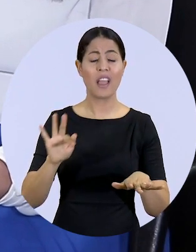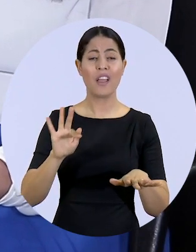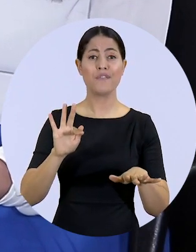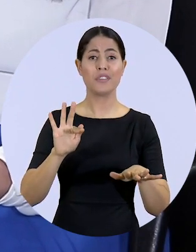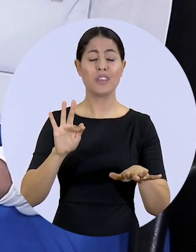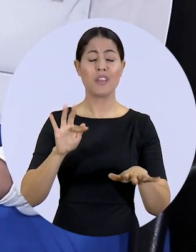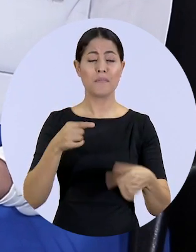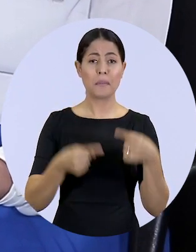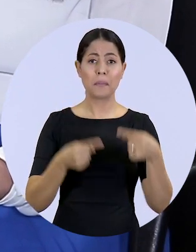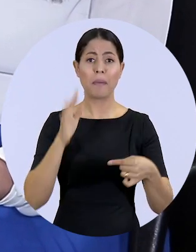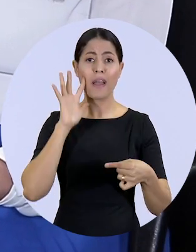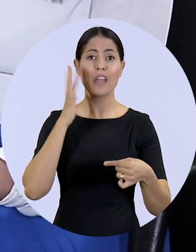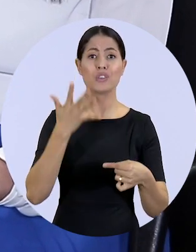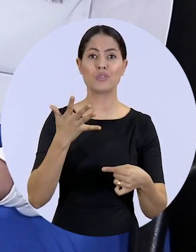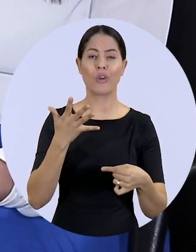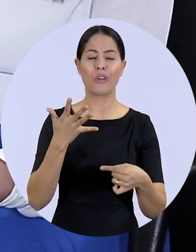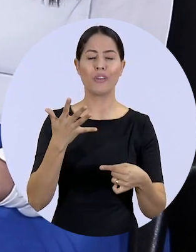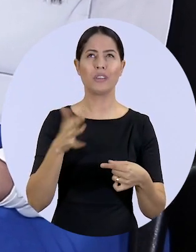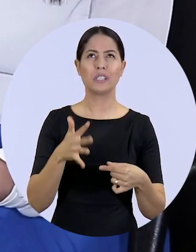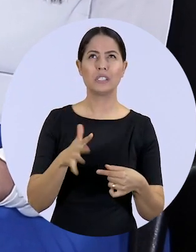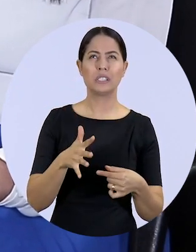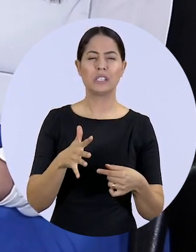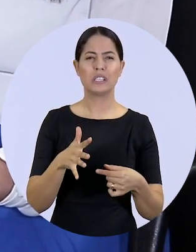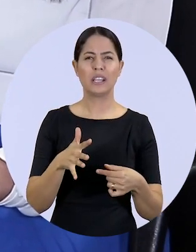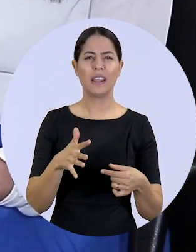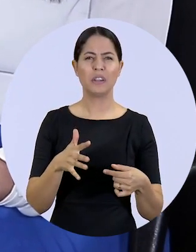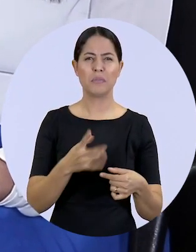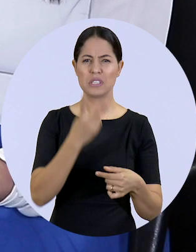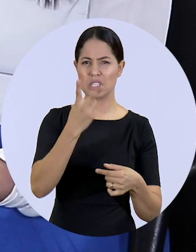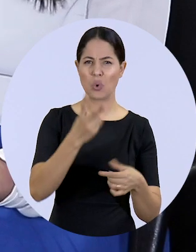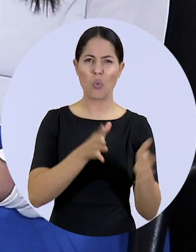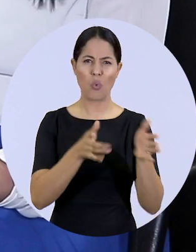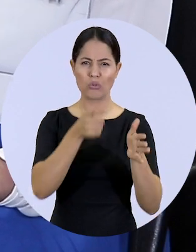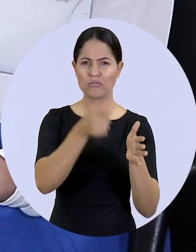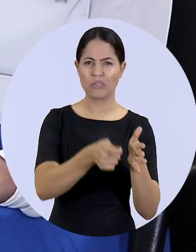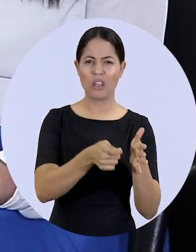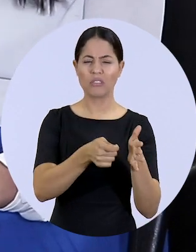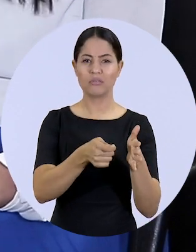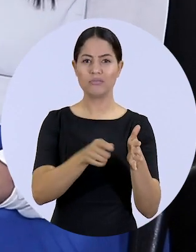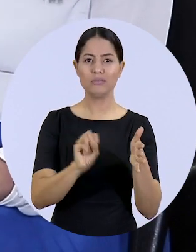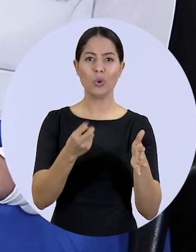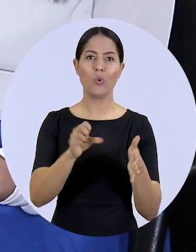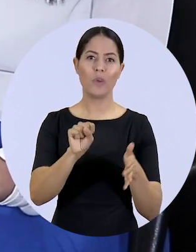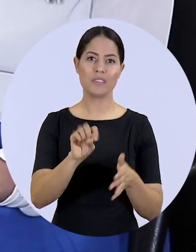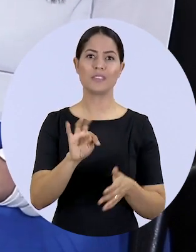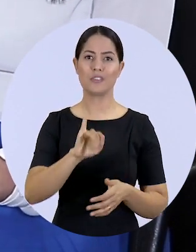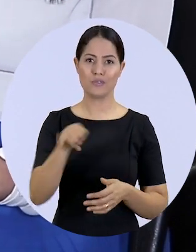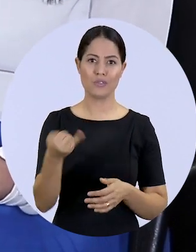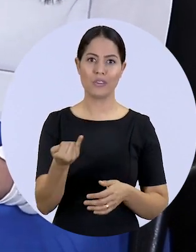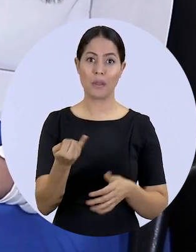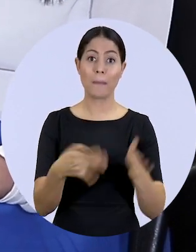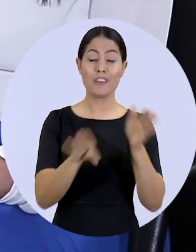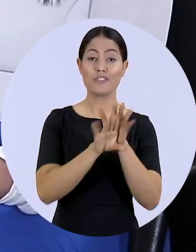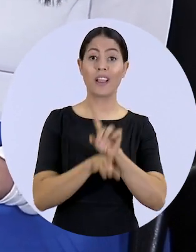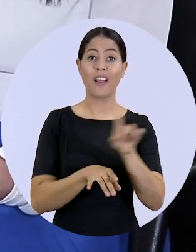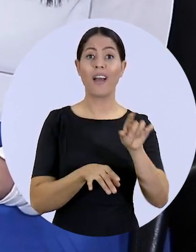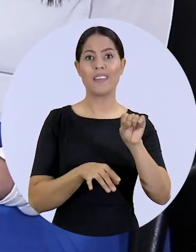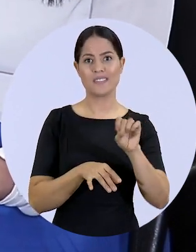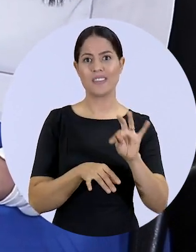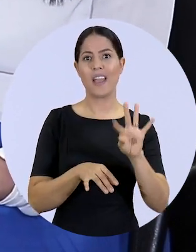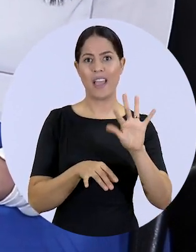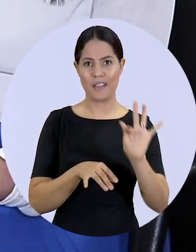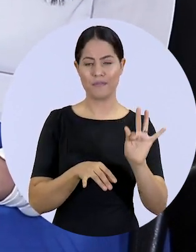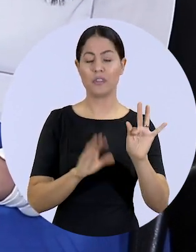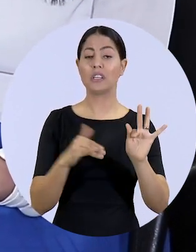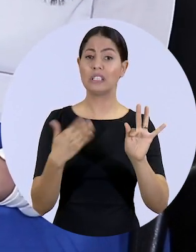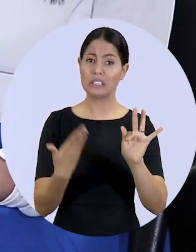que em tese deveriam chegar no máximo até segundo grau ou no máximo STJ, mas acabam chegando ao Supremo. E essa decisão